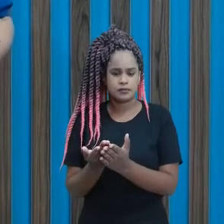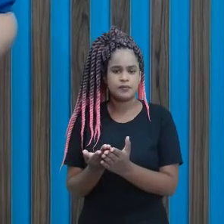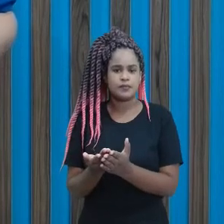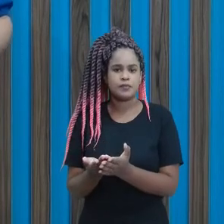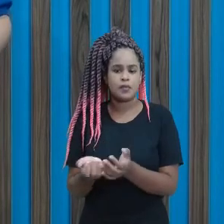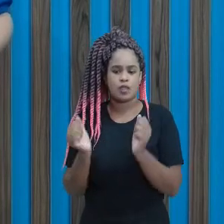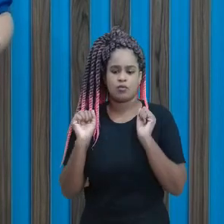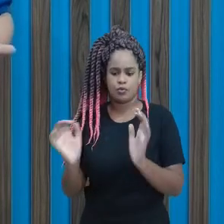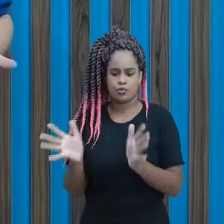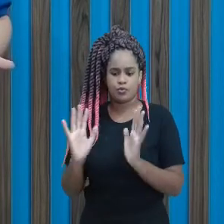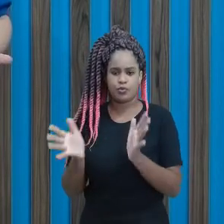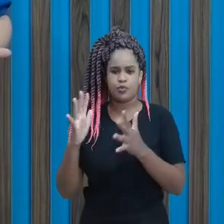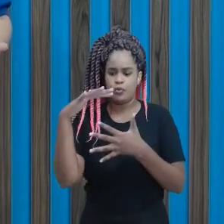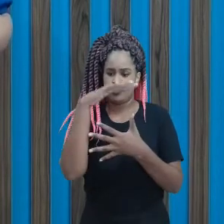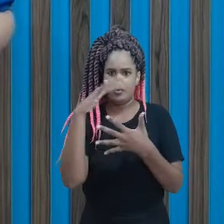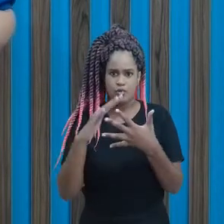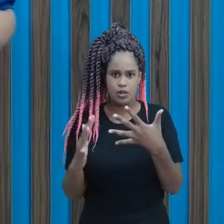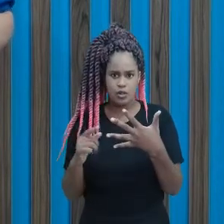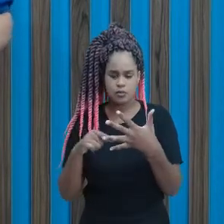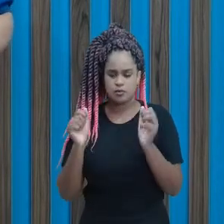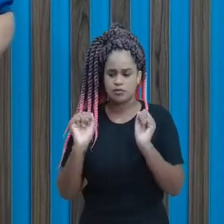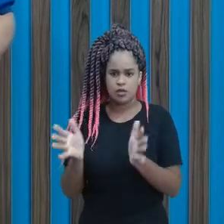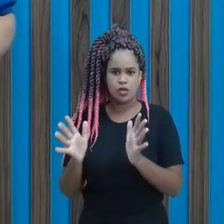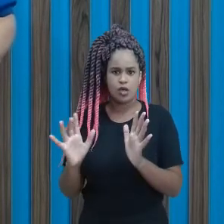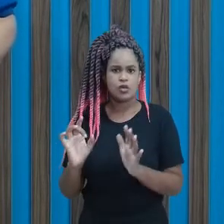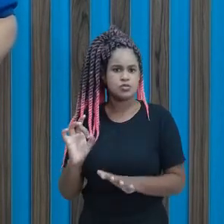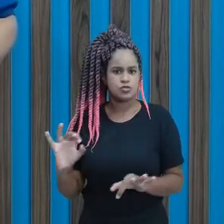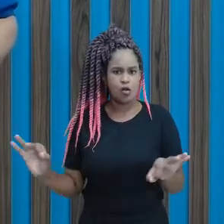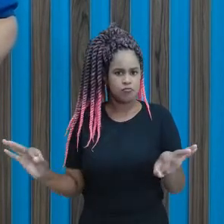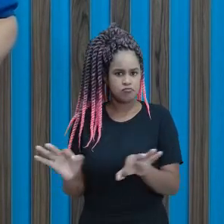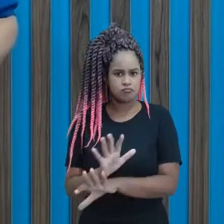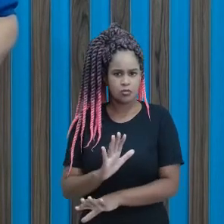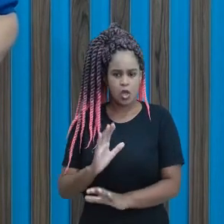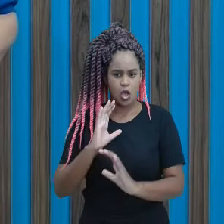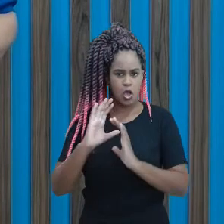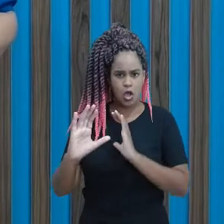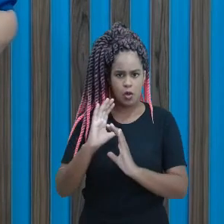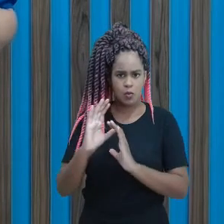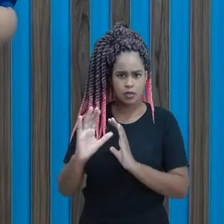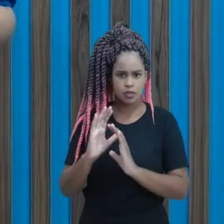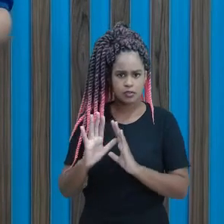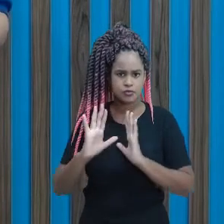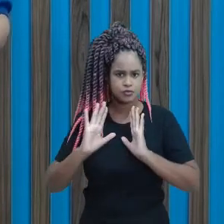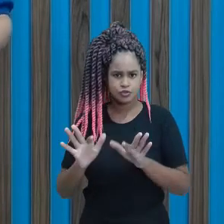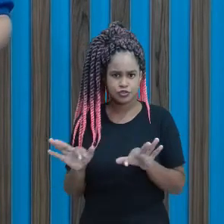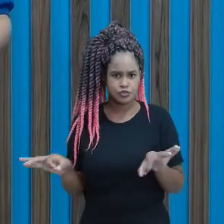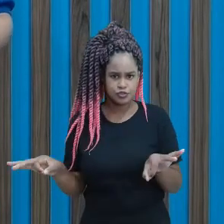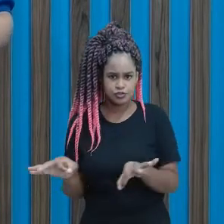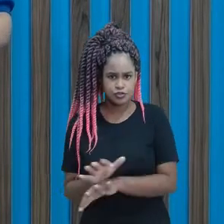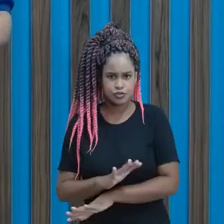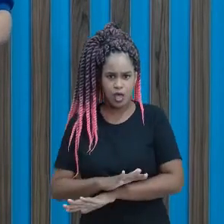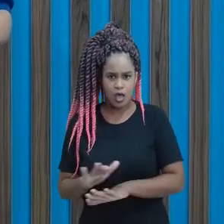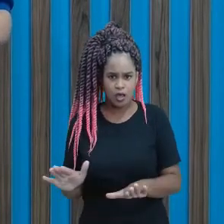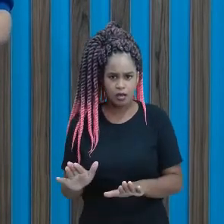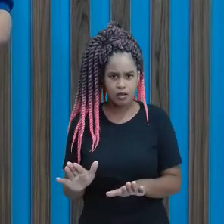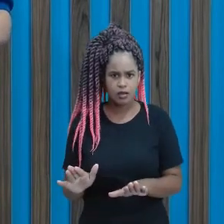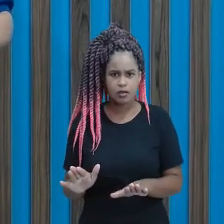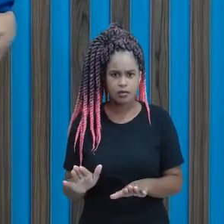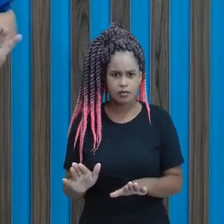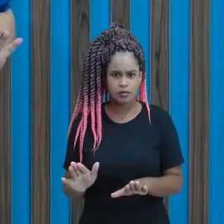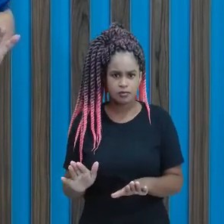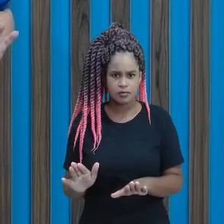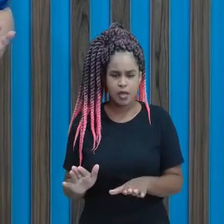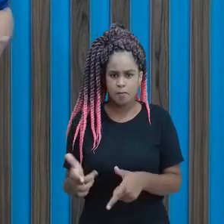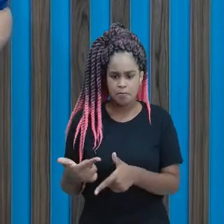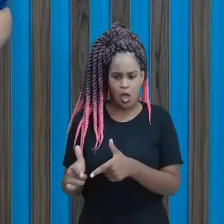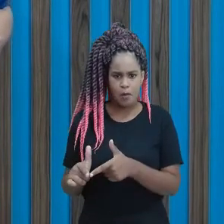aulas em língua de sinais, somente a comunicação acessível já acabaria